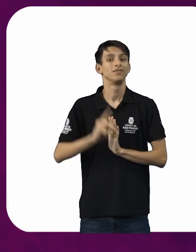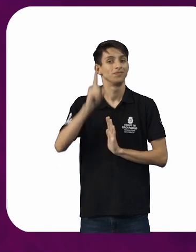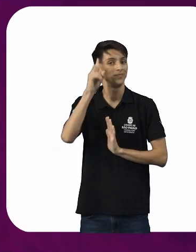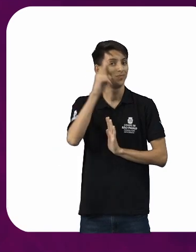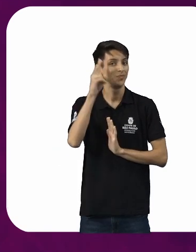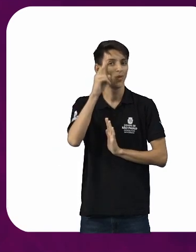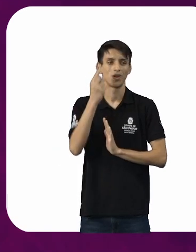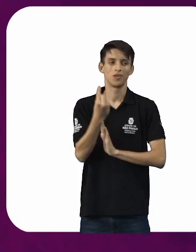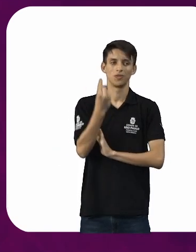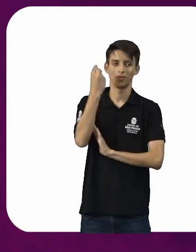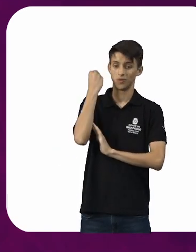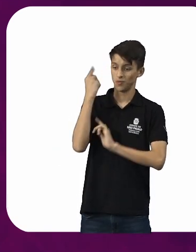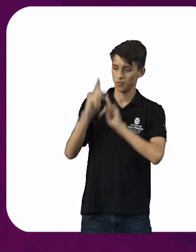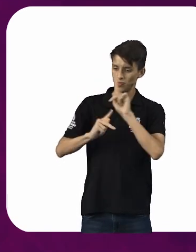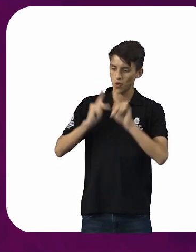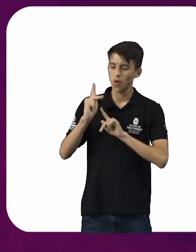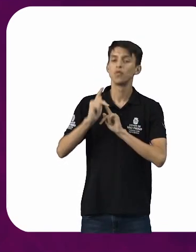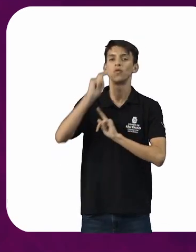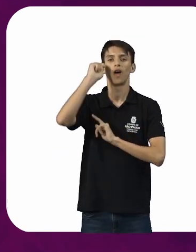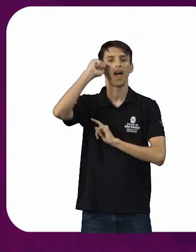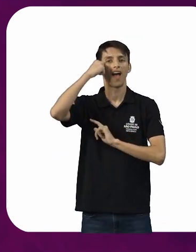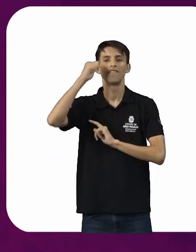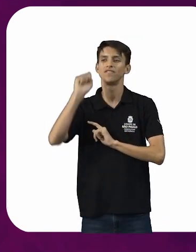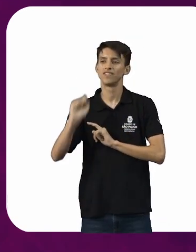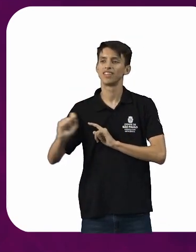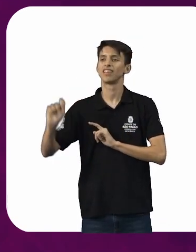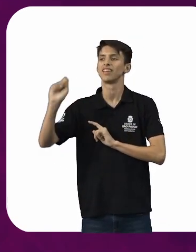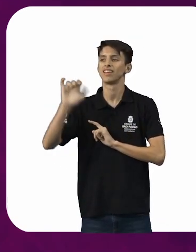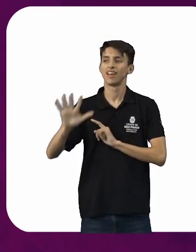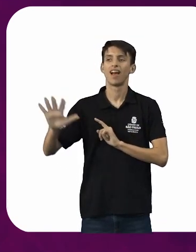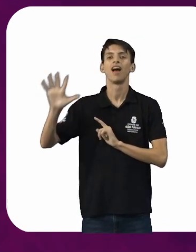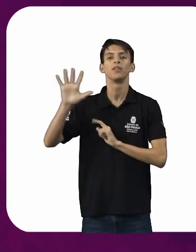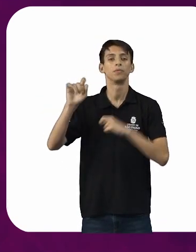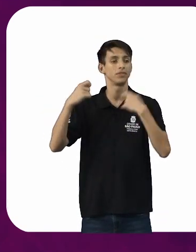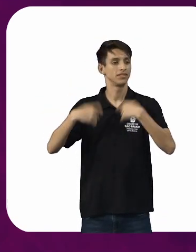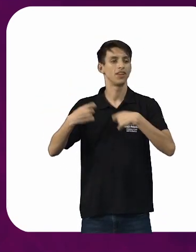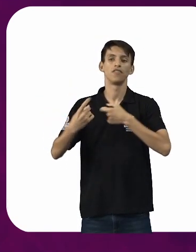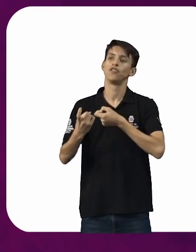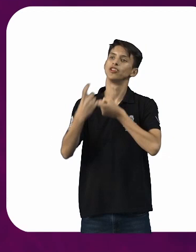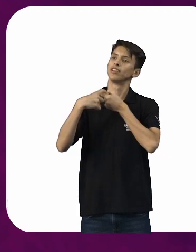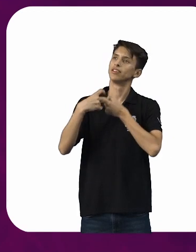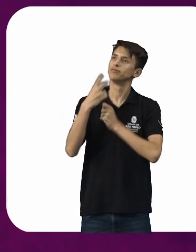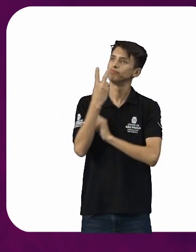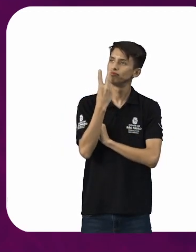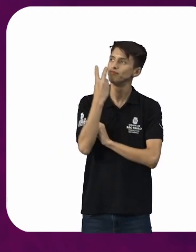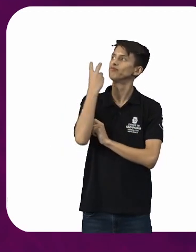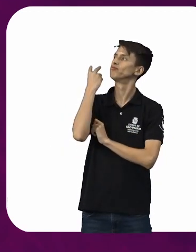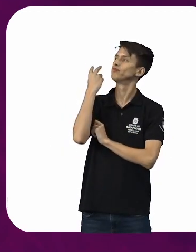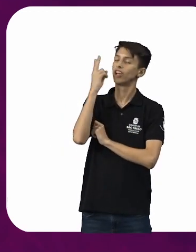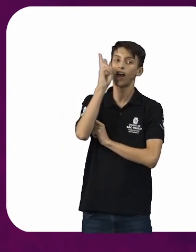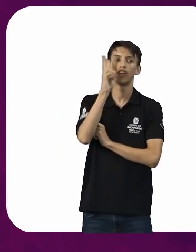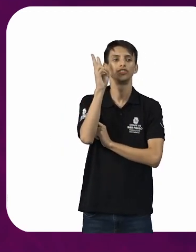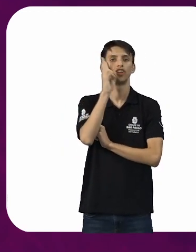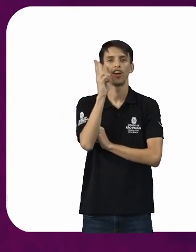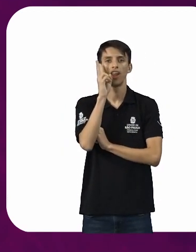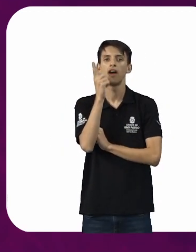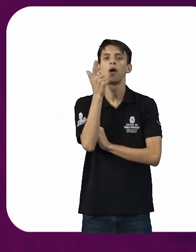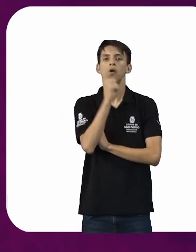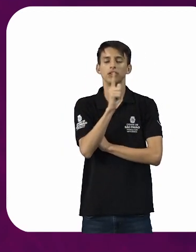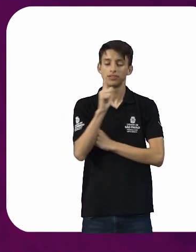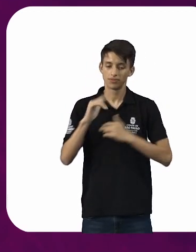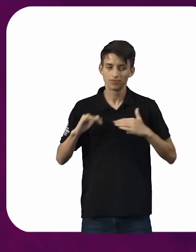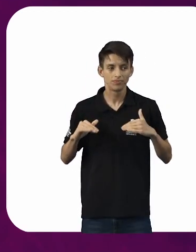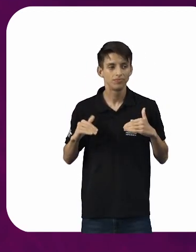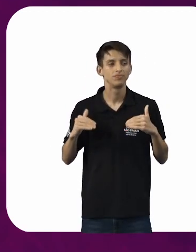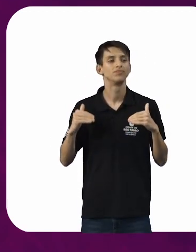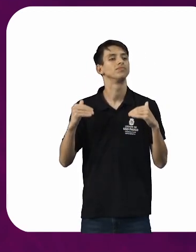povo africano antes disso. E a gente precisa voltar alguns passos e reconhecer a potência dessa história, para que a gente